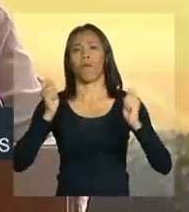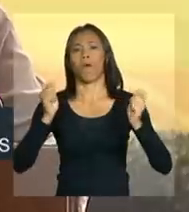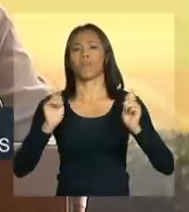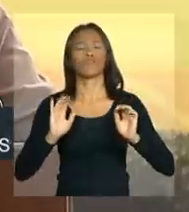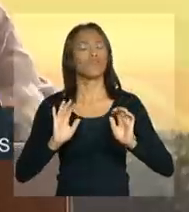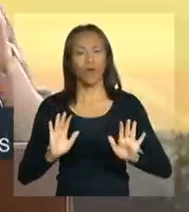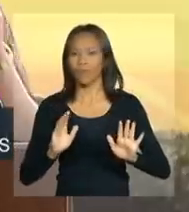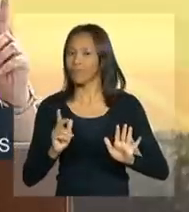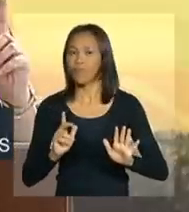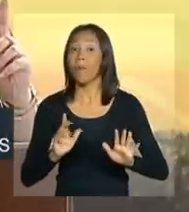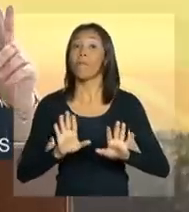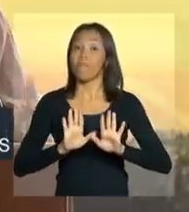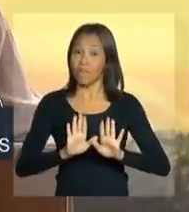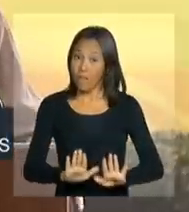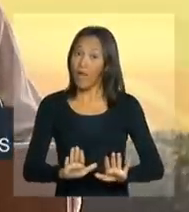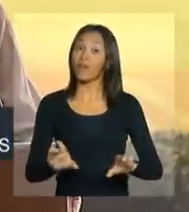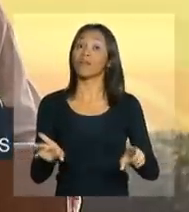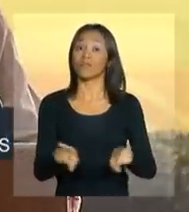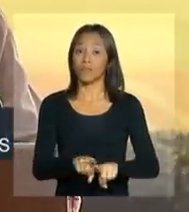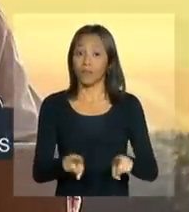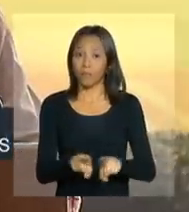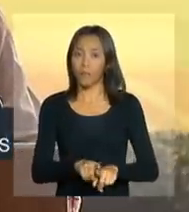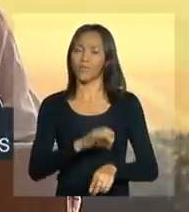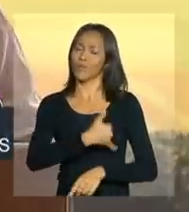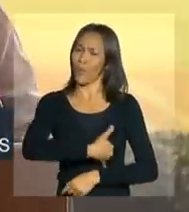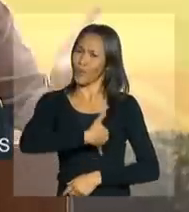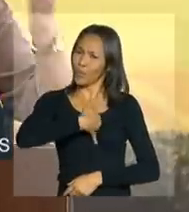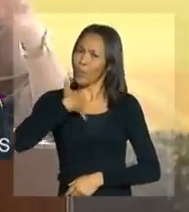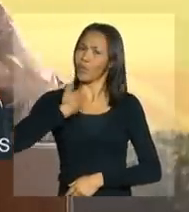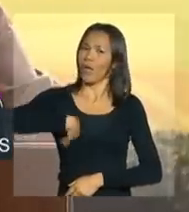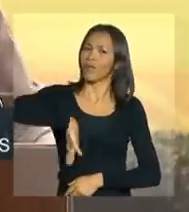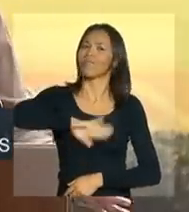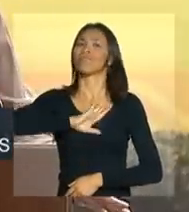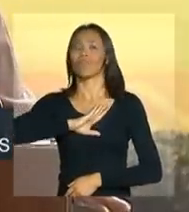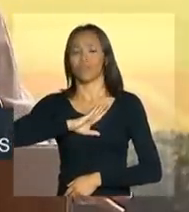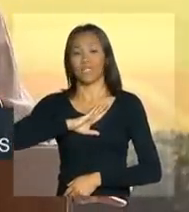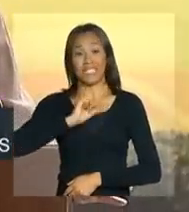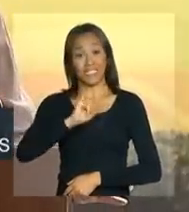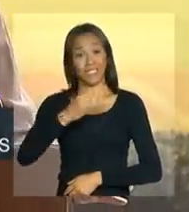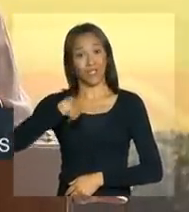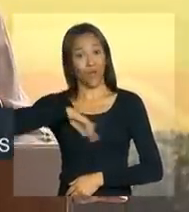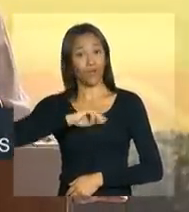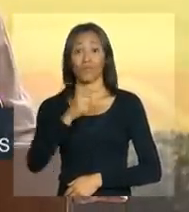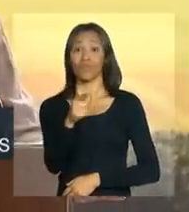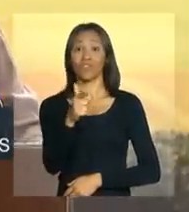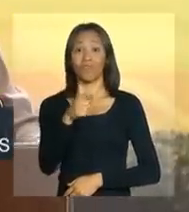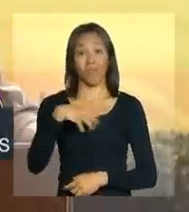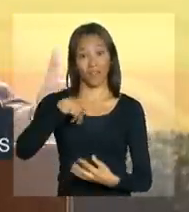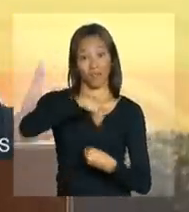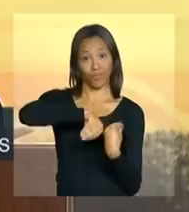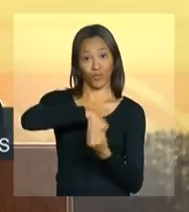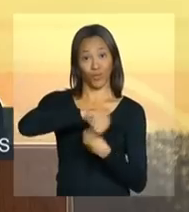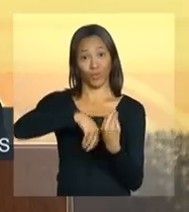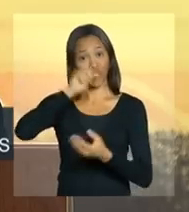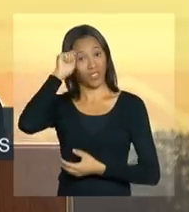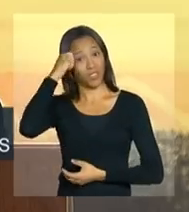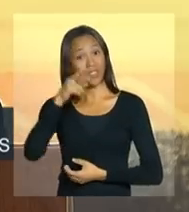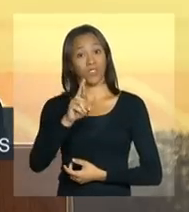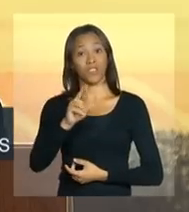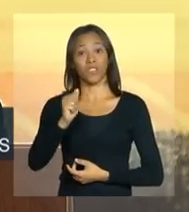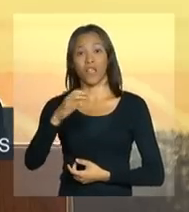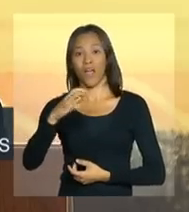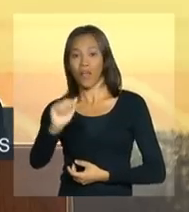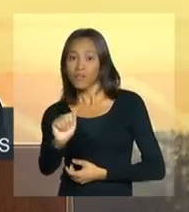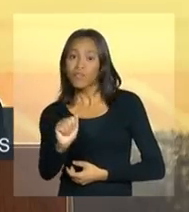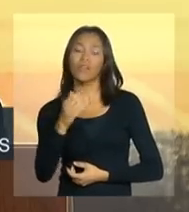Mas também como uma manifestação de orgulho porque se nós não tivéssemos essa mistura nós não seríamos